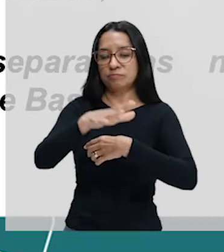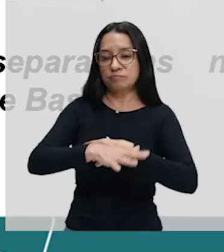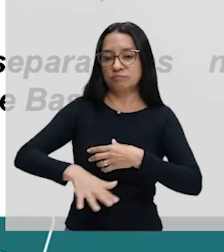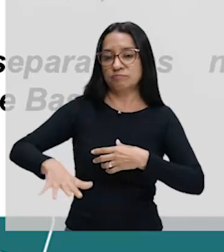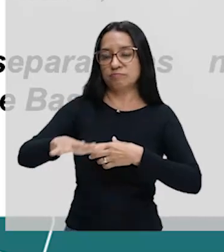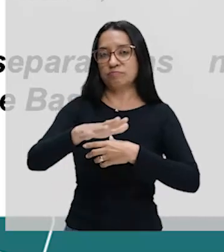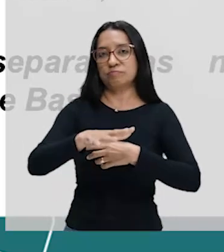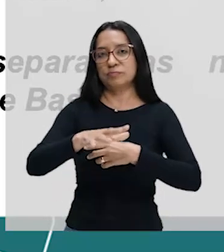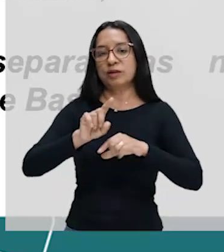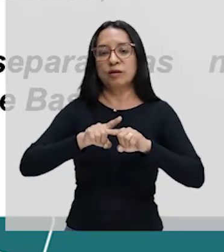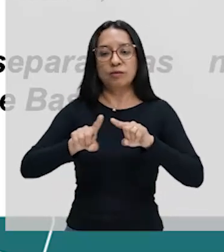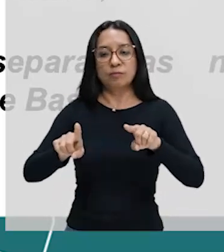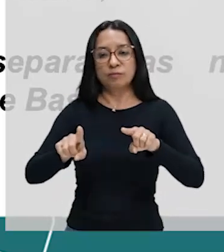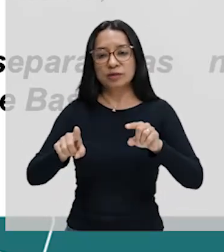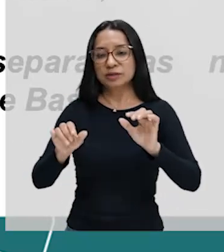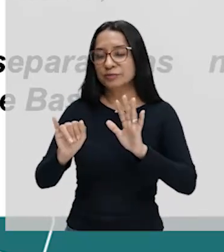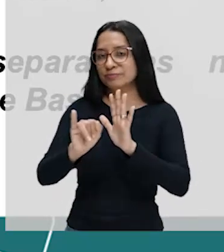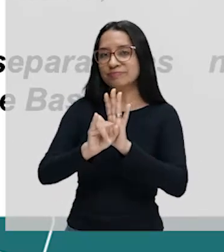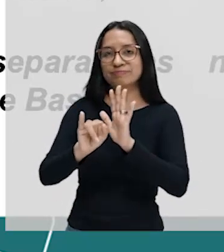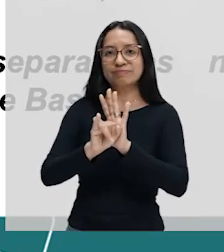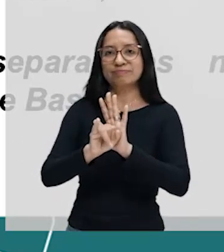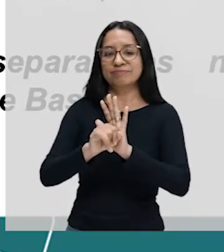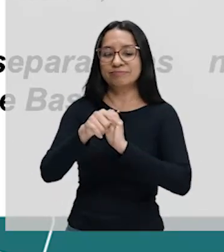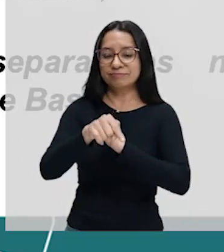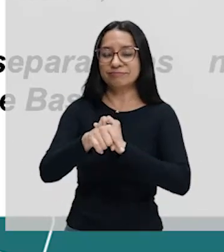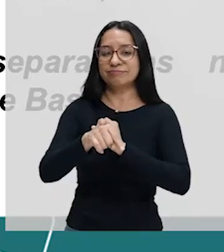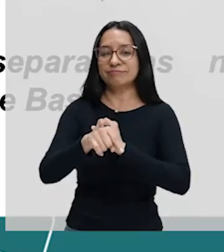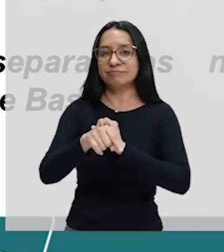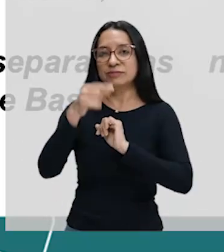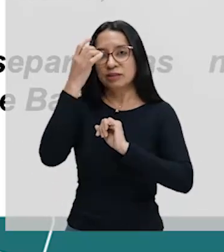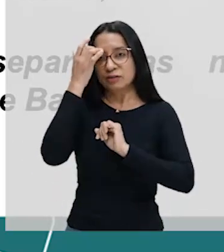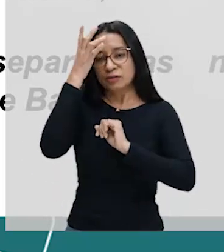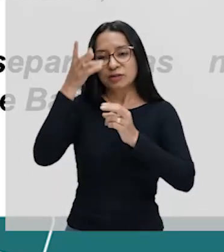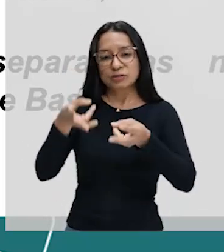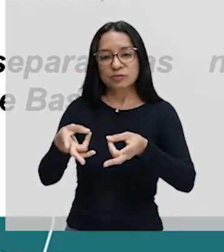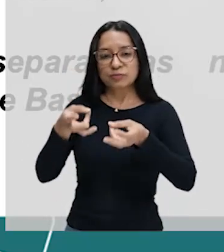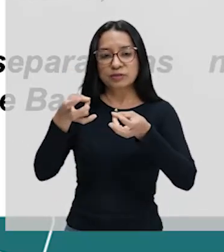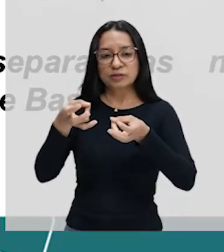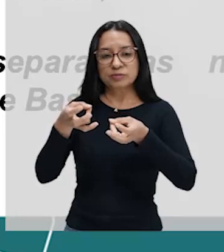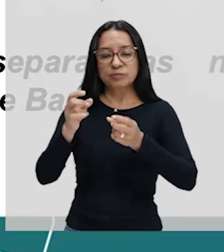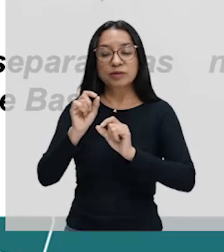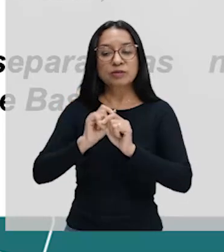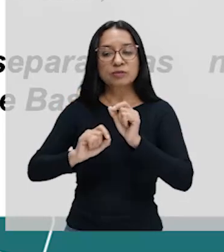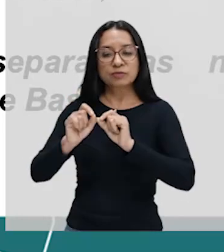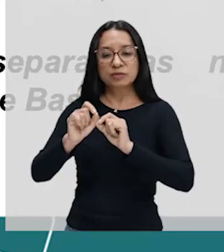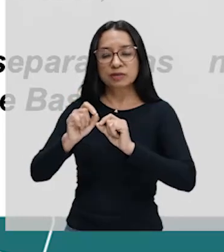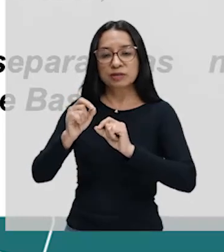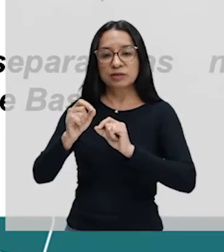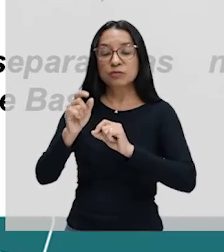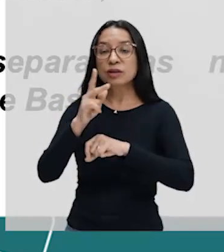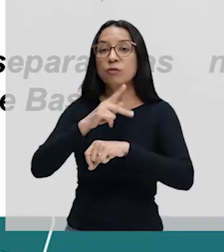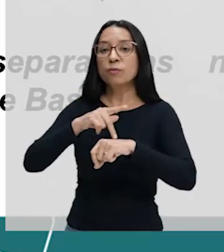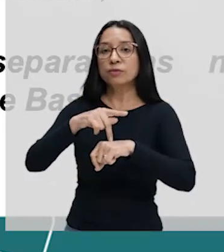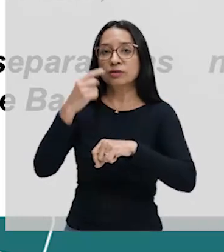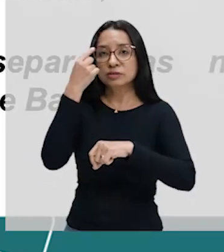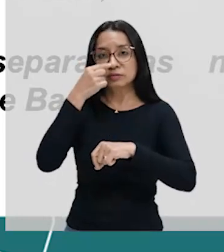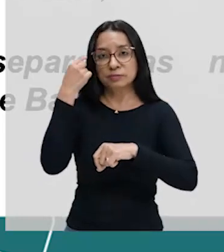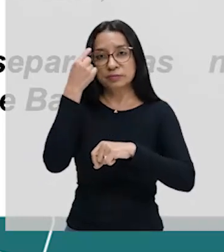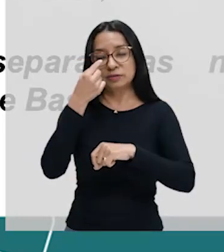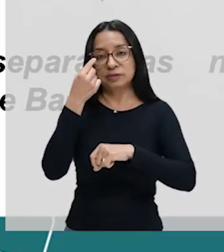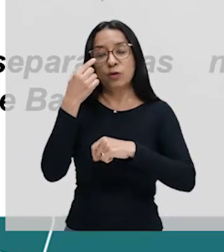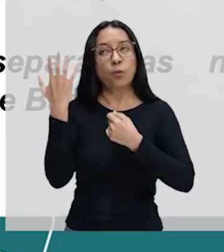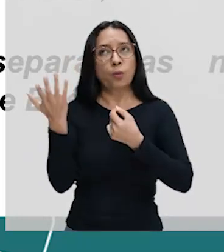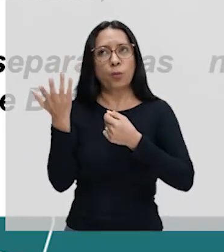uma nação, mas ela não se identifica com essa. Fica muito fácil de perceber quando a gente vai olhar o caso da Espanha, galera. Tá? A Espanha, qual